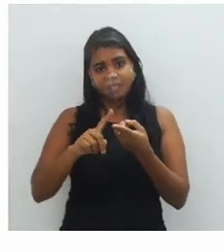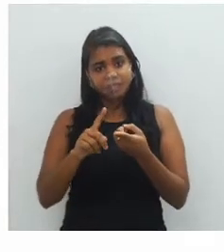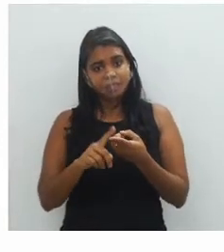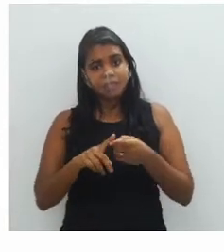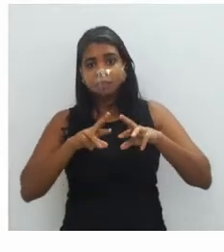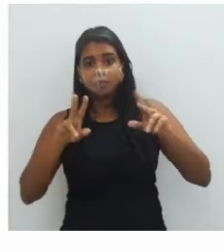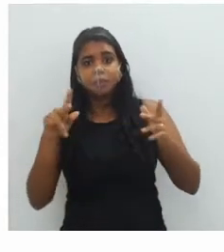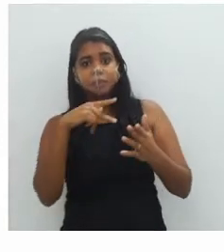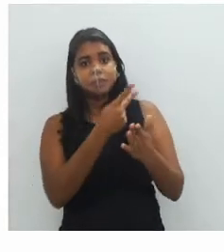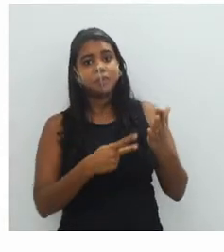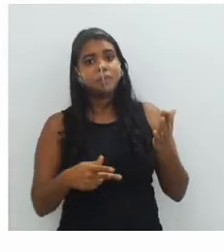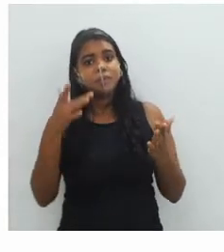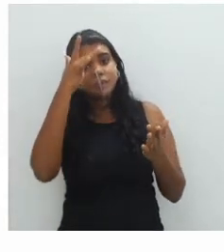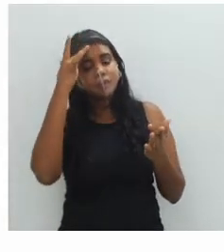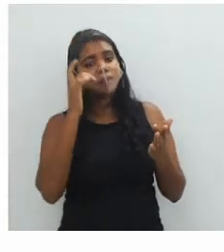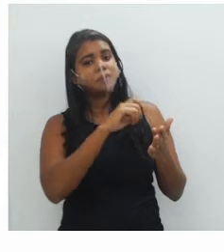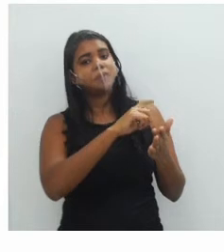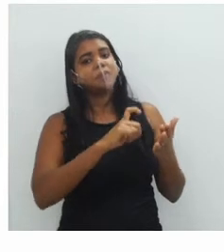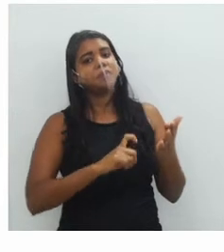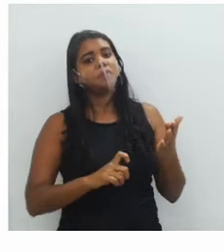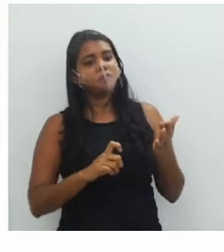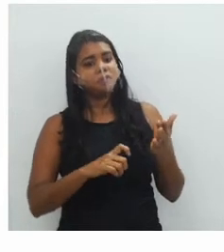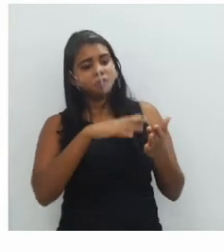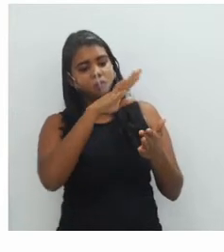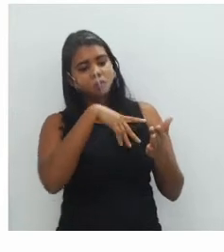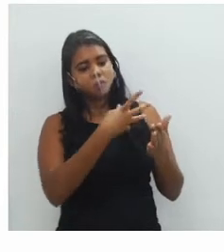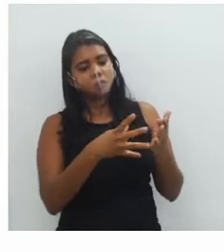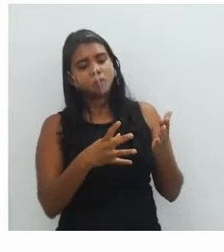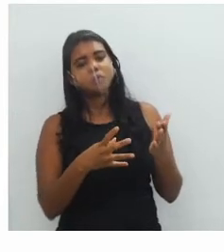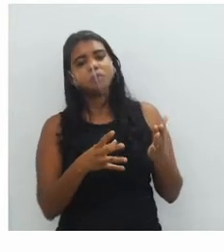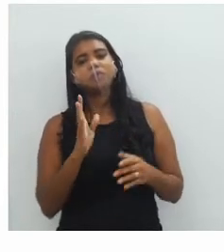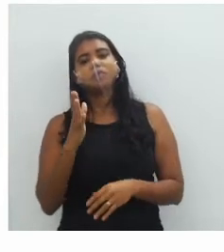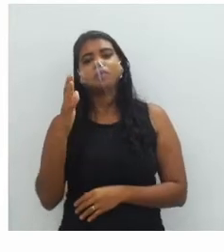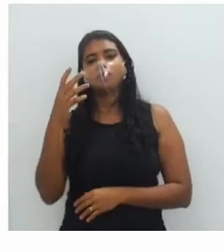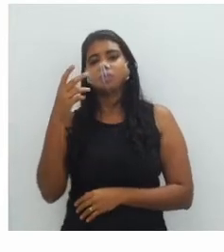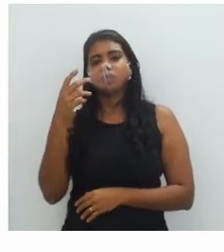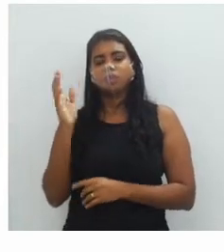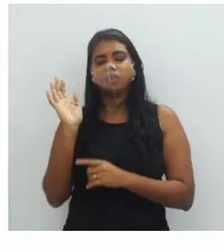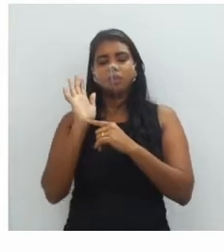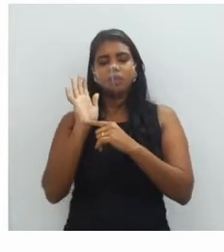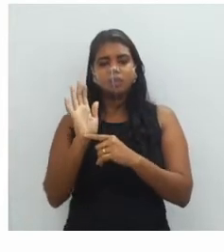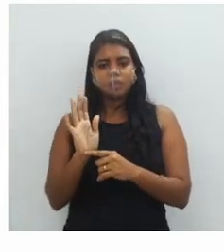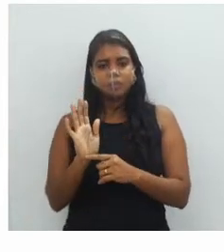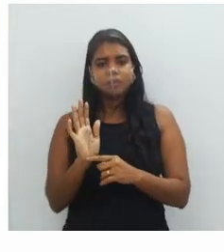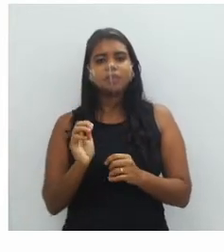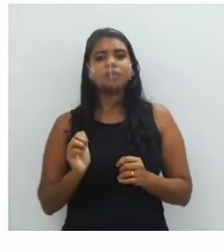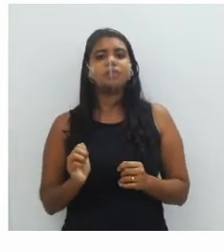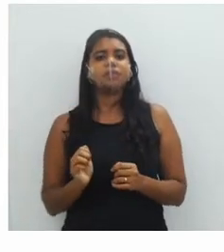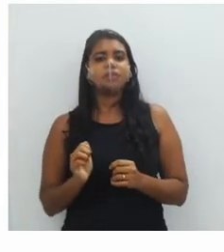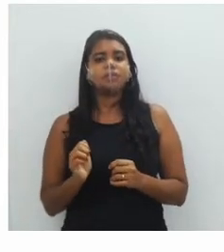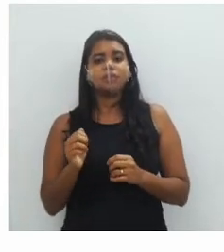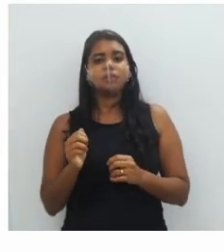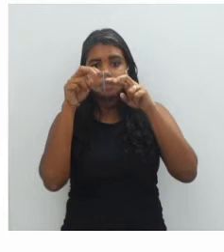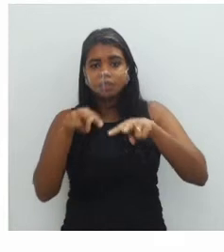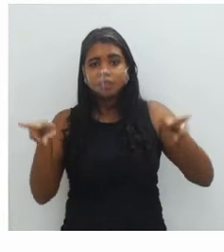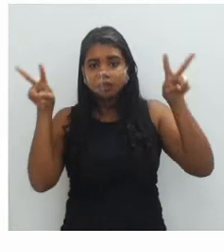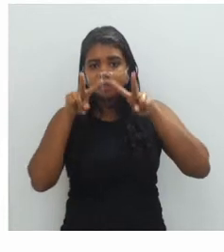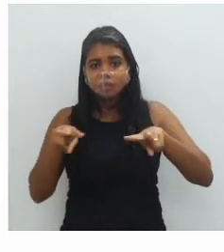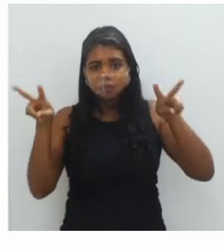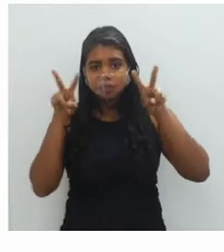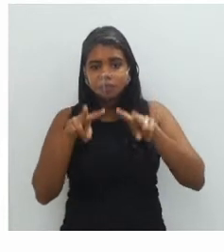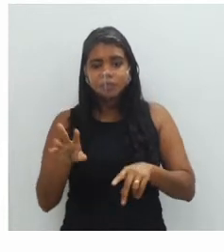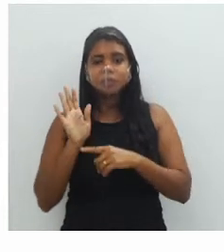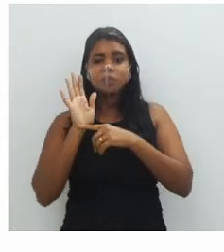vários artistas, né? O grafismo, a gente já falou aqui sobre o grafismo, ele é uma representação artística das artes visuais, né?